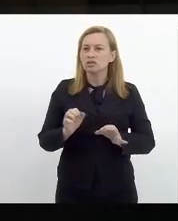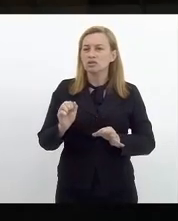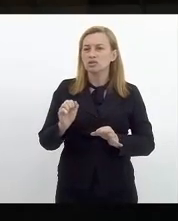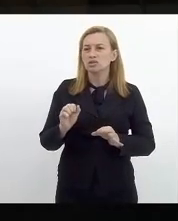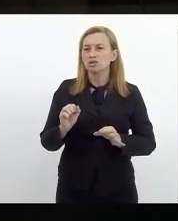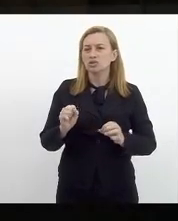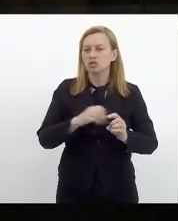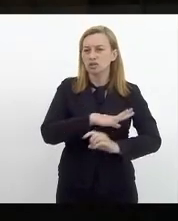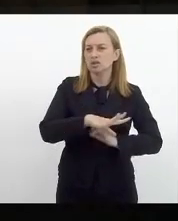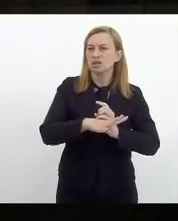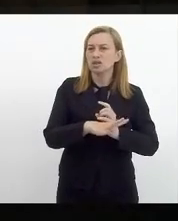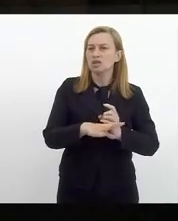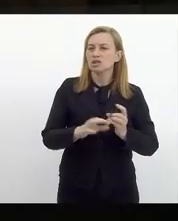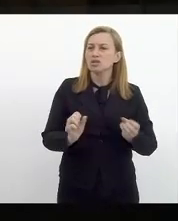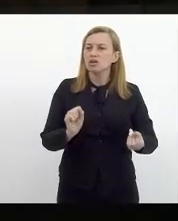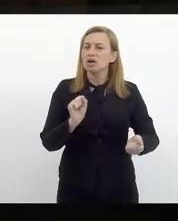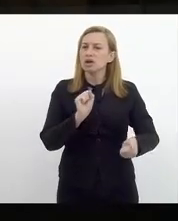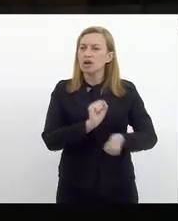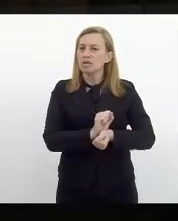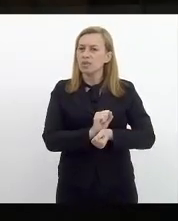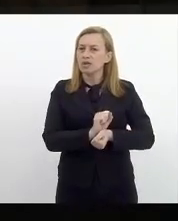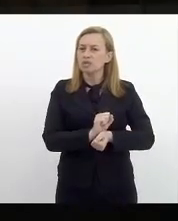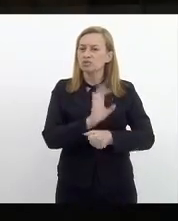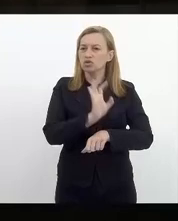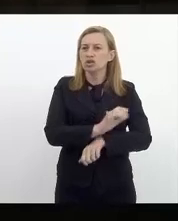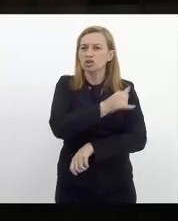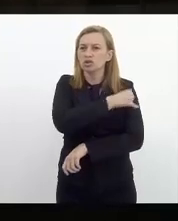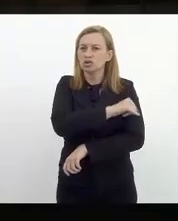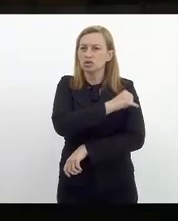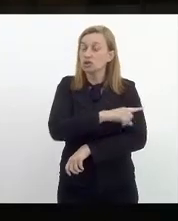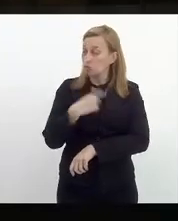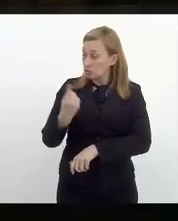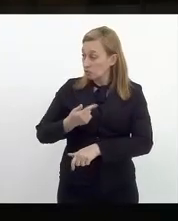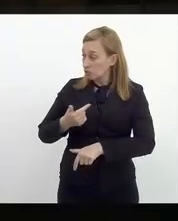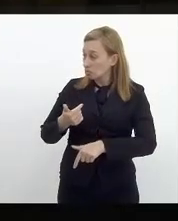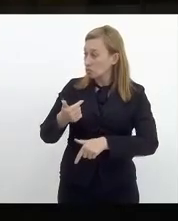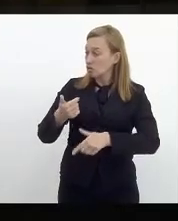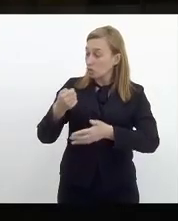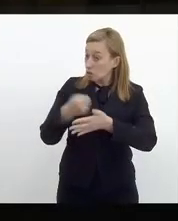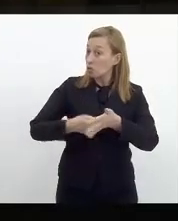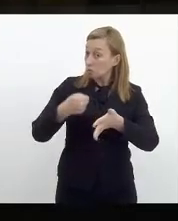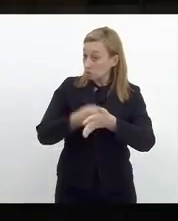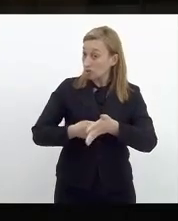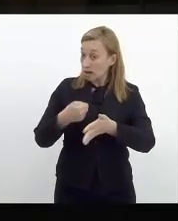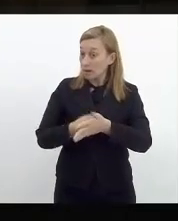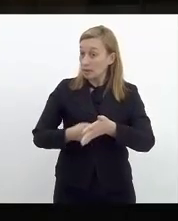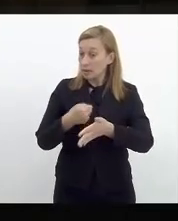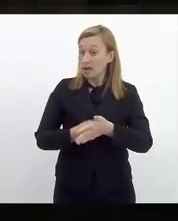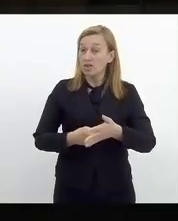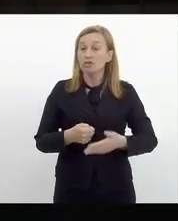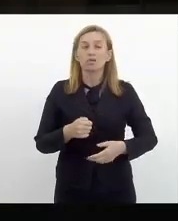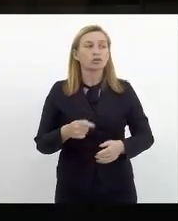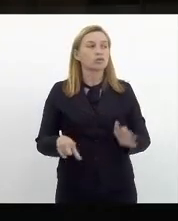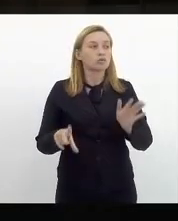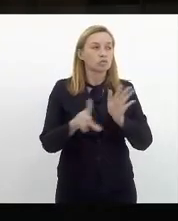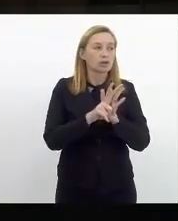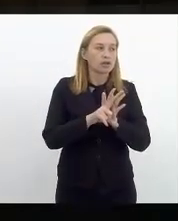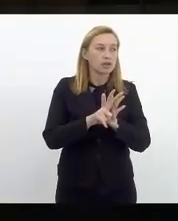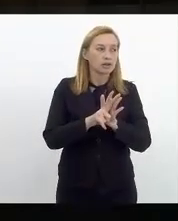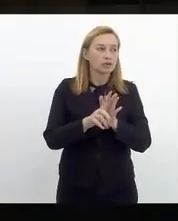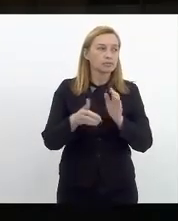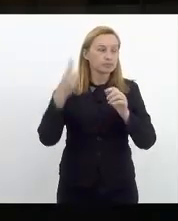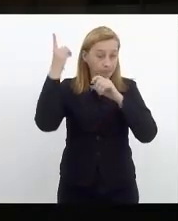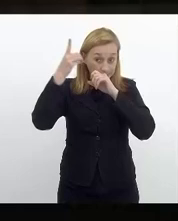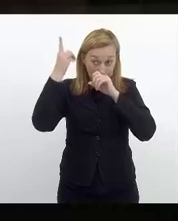a acabar no estado do Rio de Janeiro e nós vamos trabalhar para isso né por conta de uma legislação do